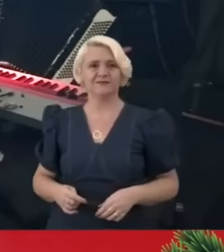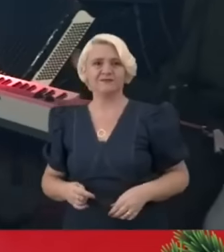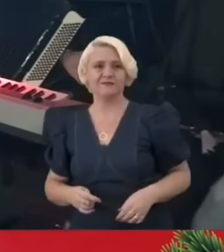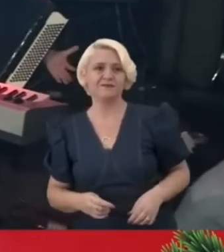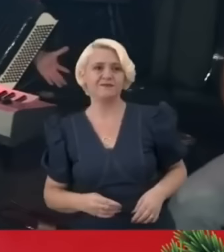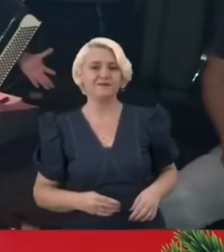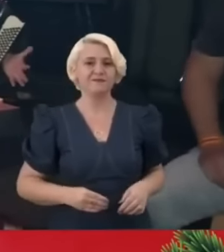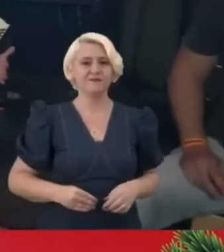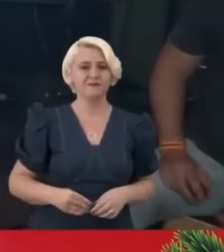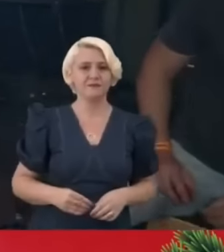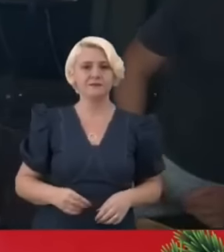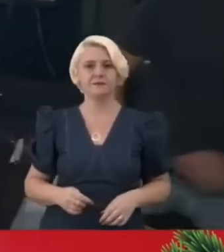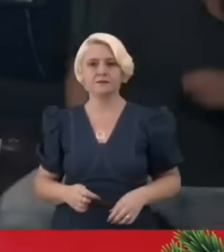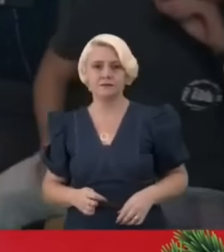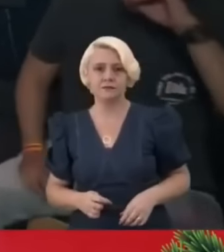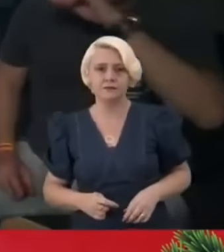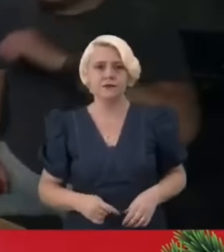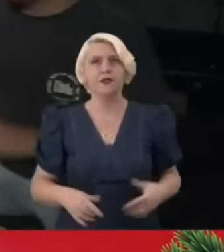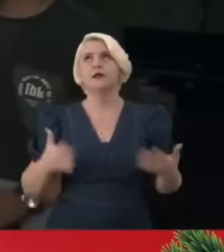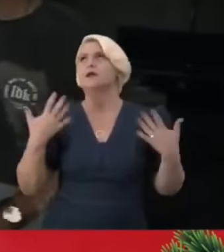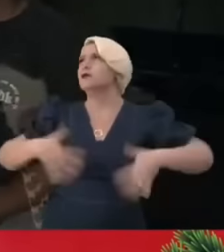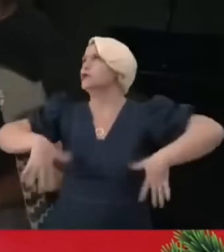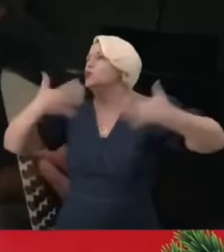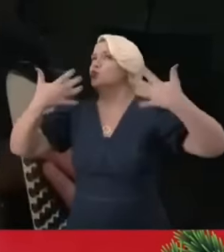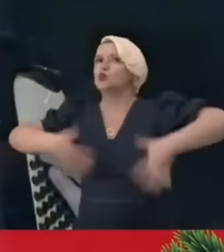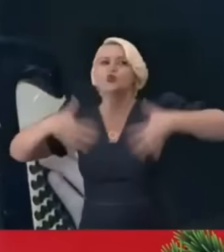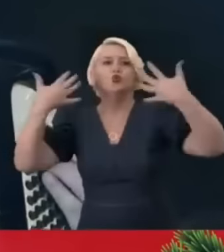Hoje me disseram que você beija bem.